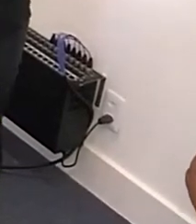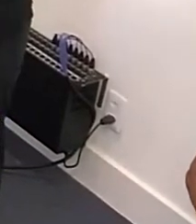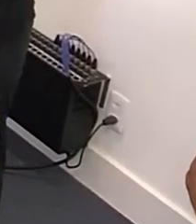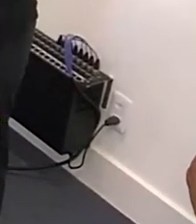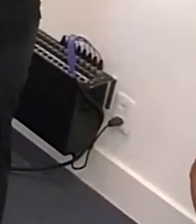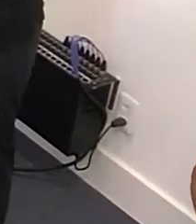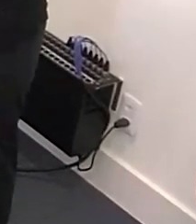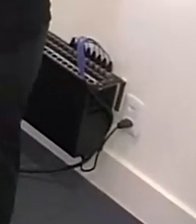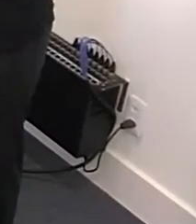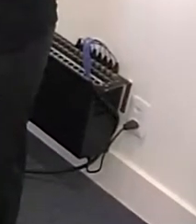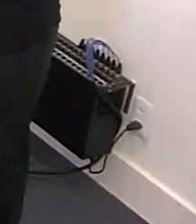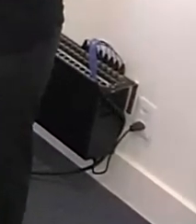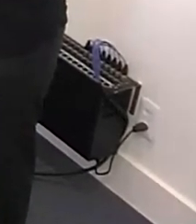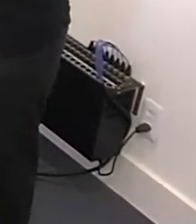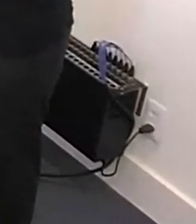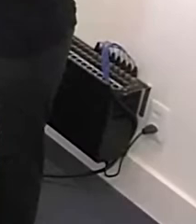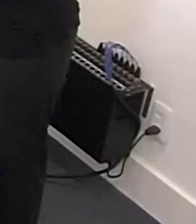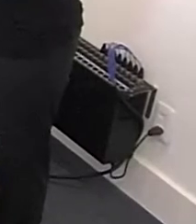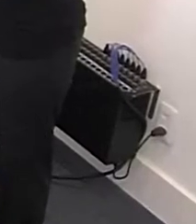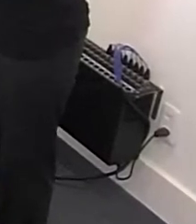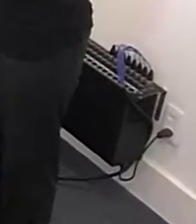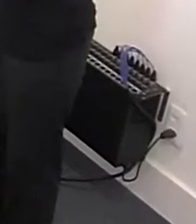E aí